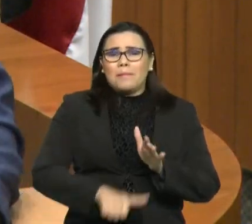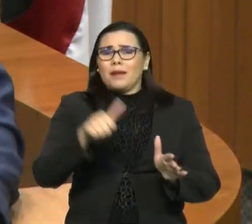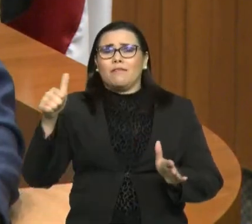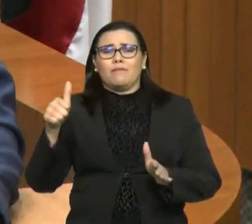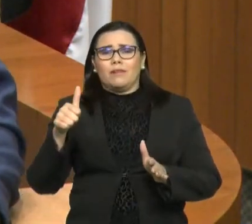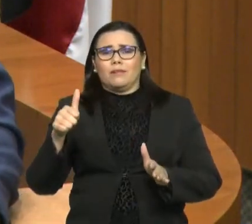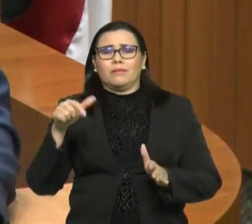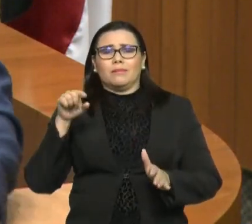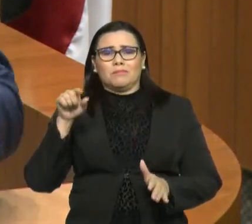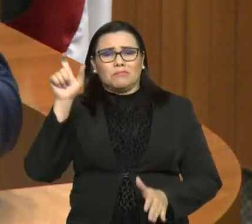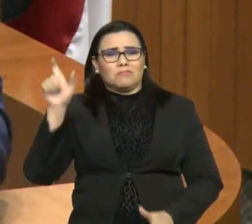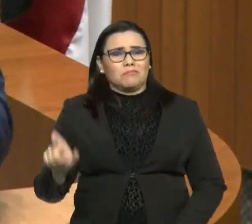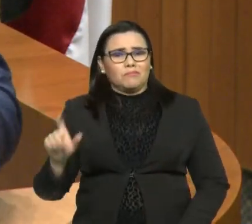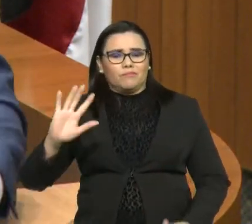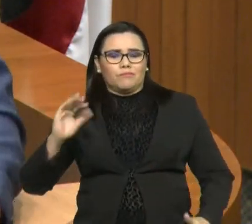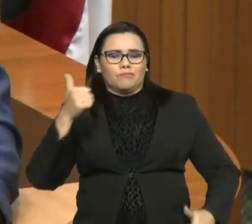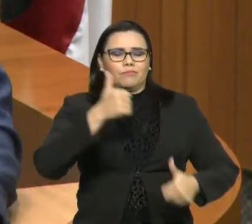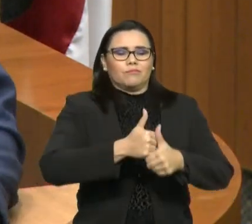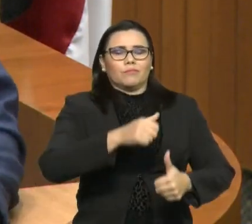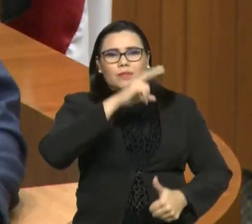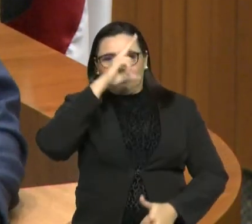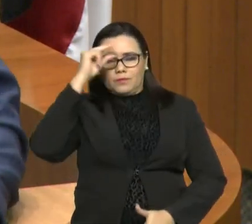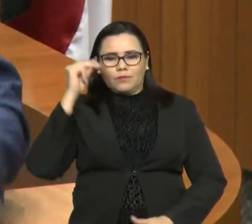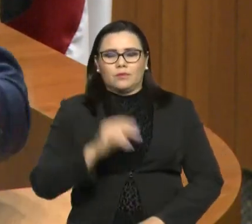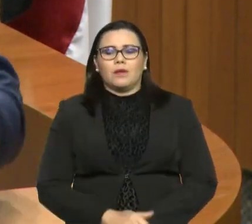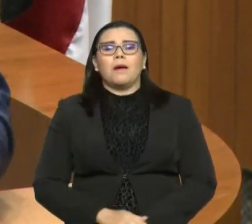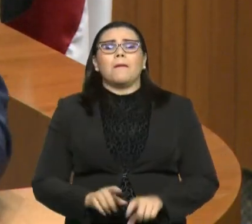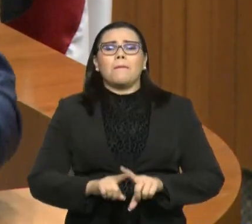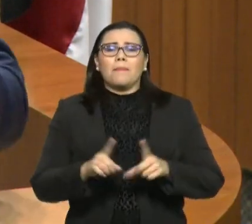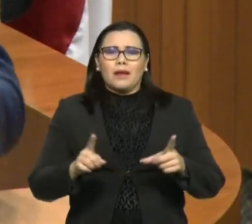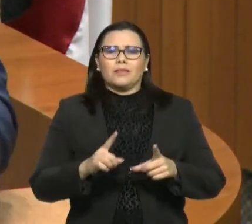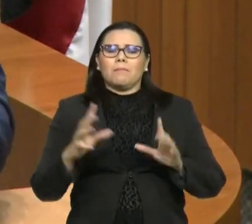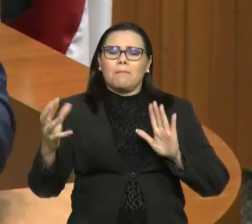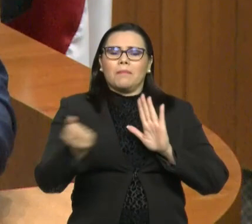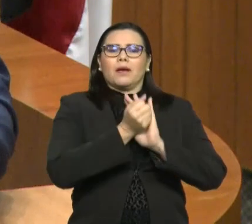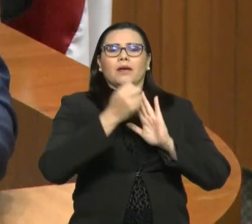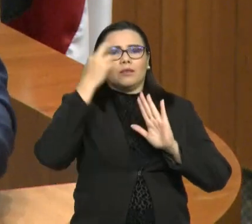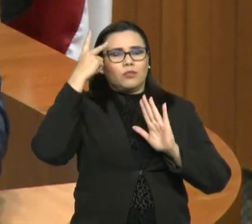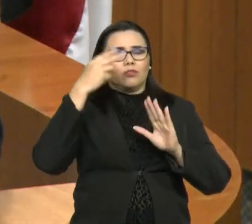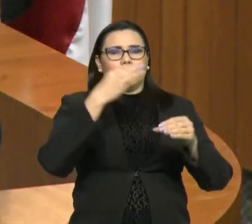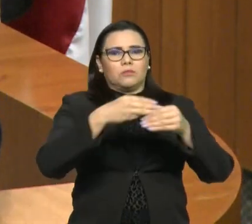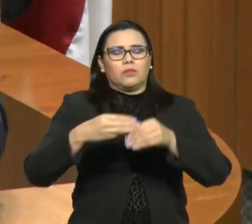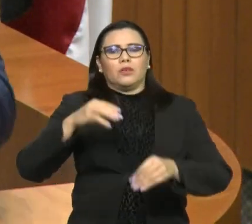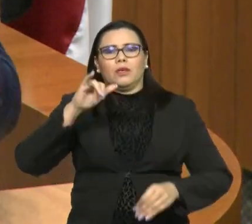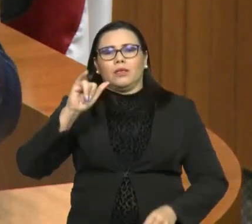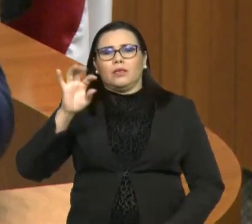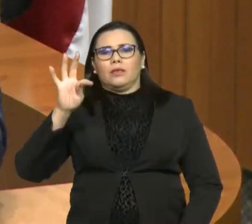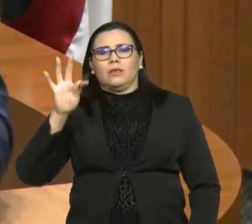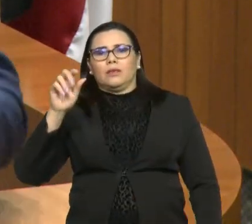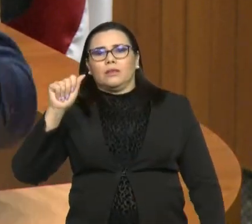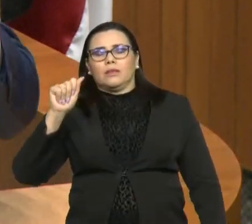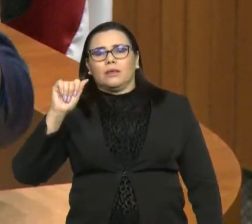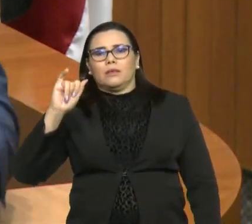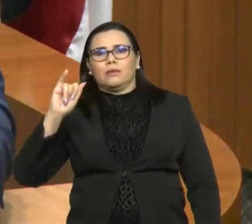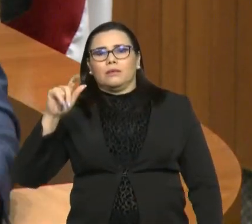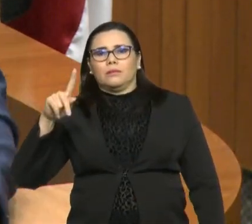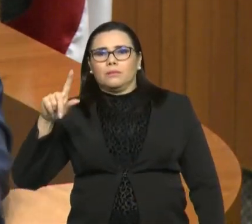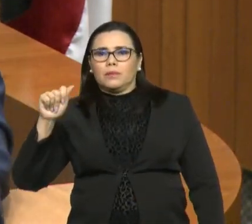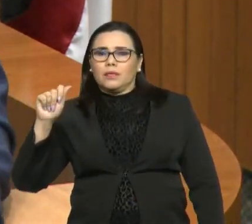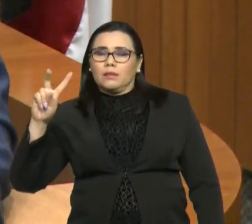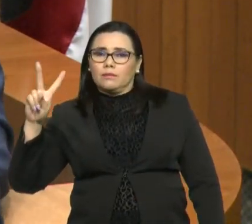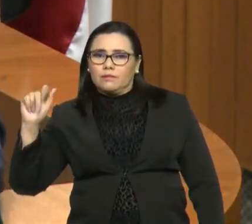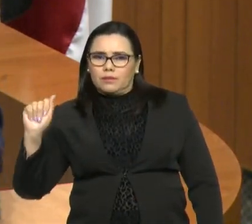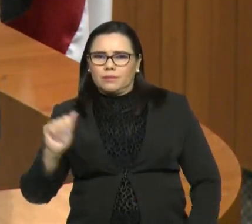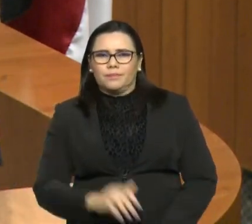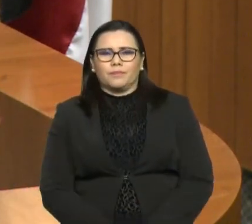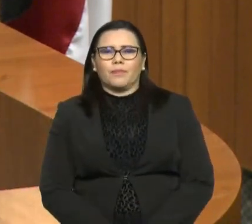deixando na história de Itaipava inúmeros avanços, sejam eles estruturais no